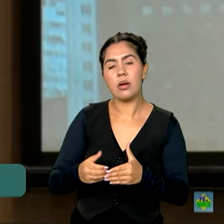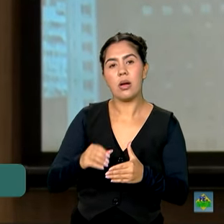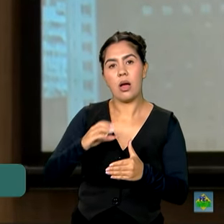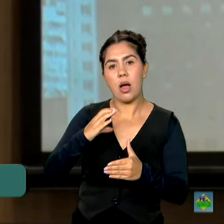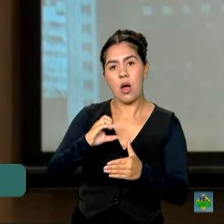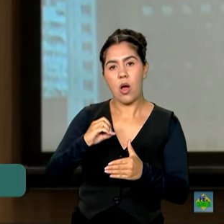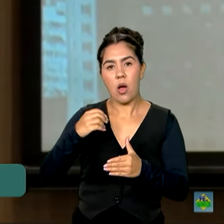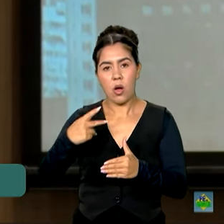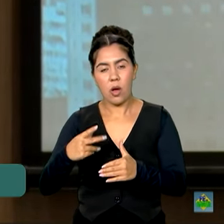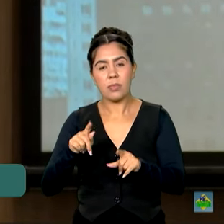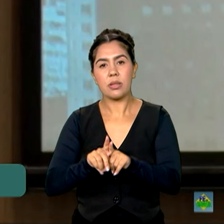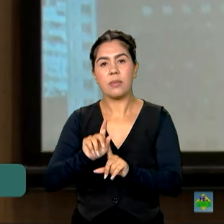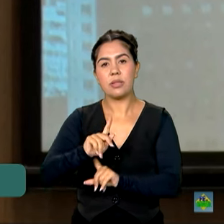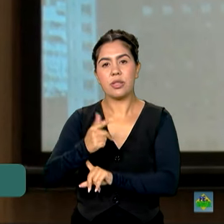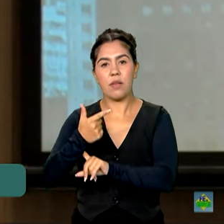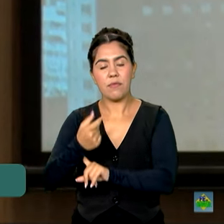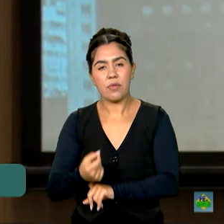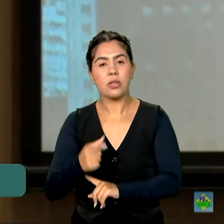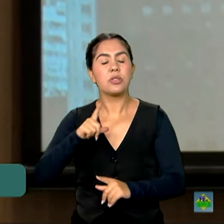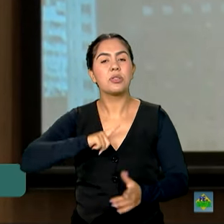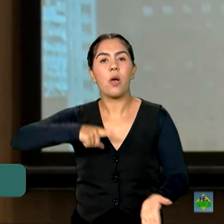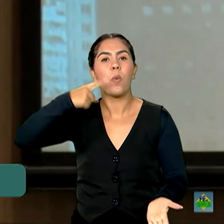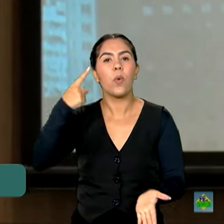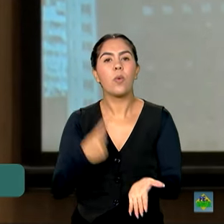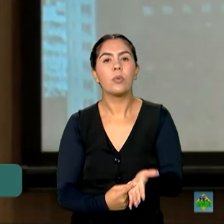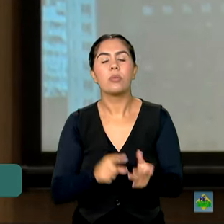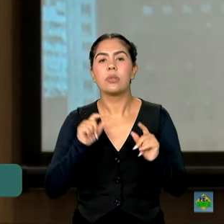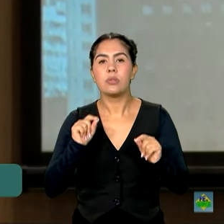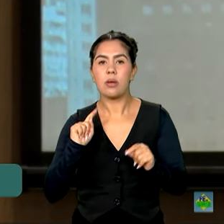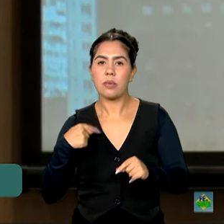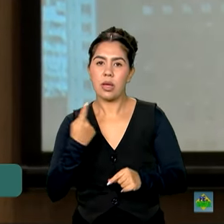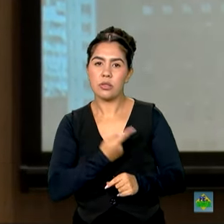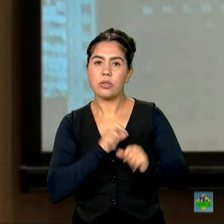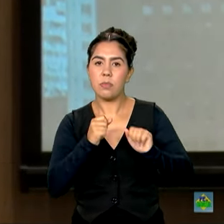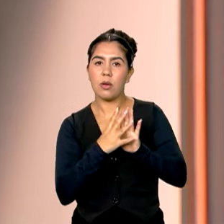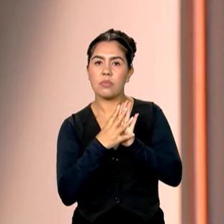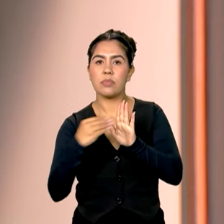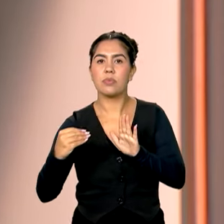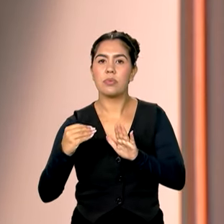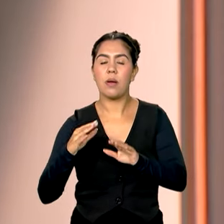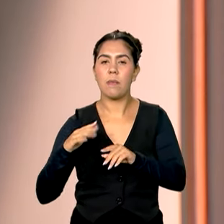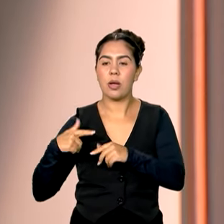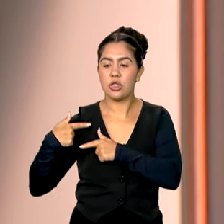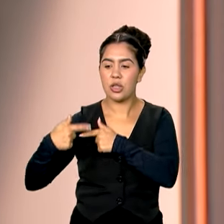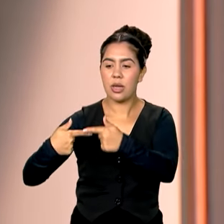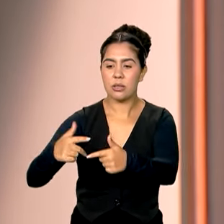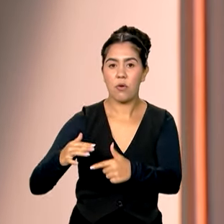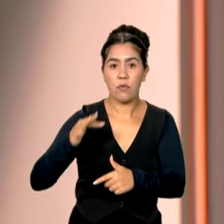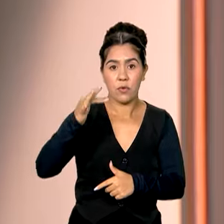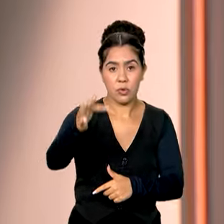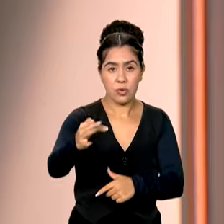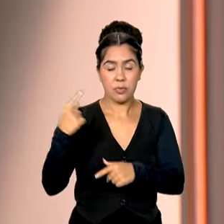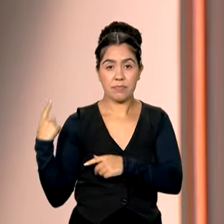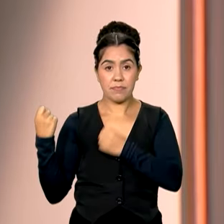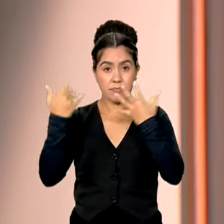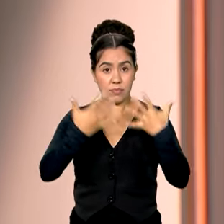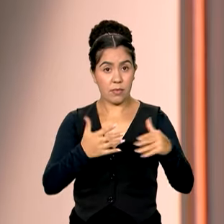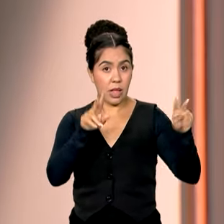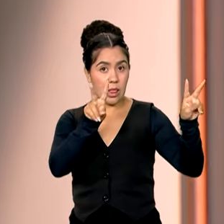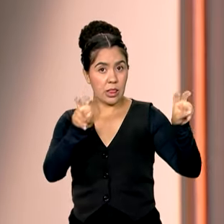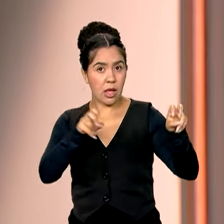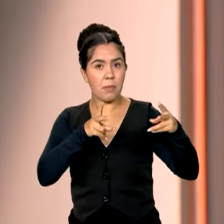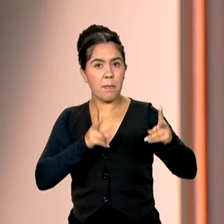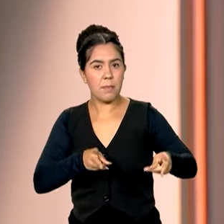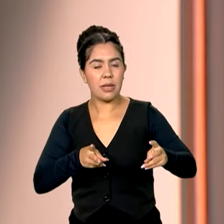ressoarão globalmente e definirão o legado que deixaremos para as futuras gerações. O tema ainda é o G20, que